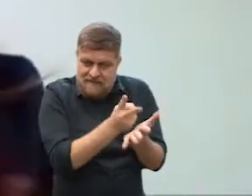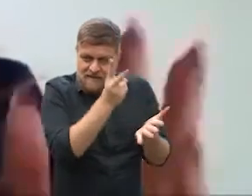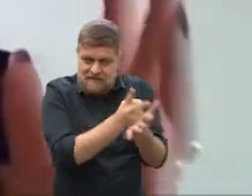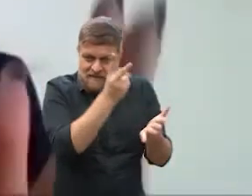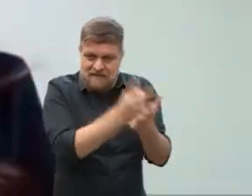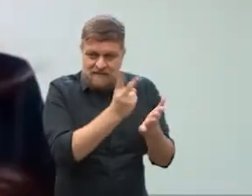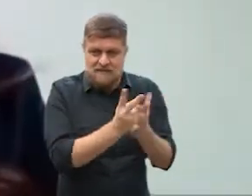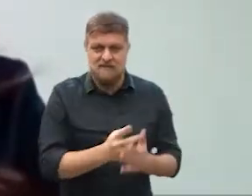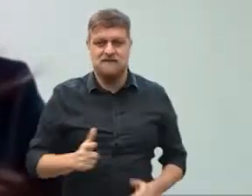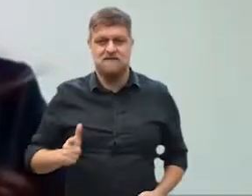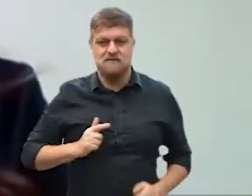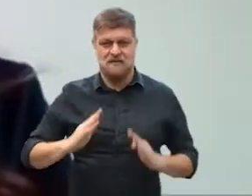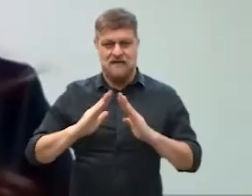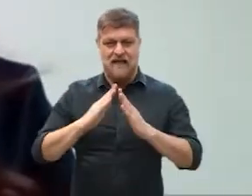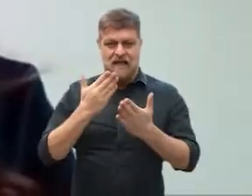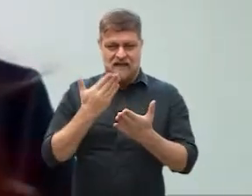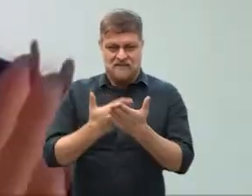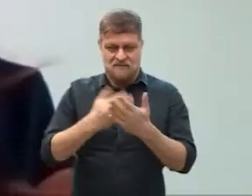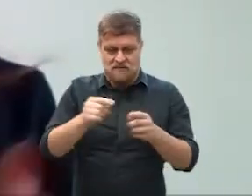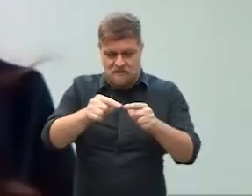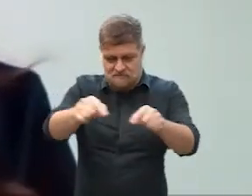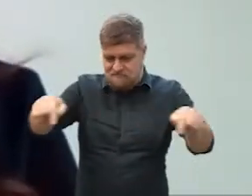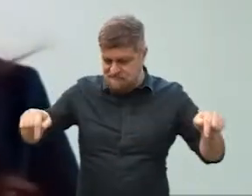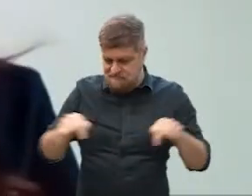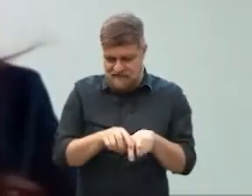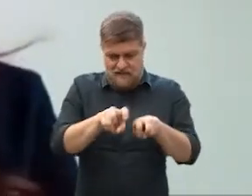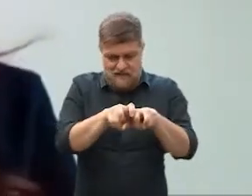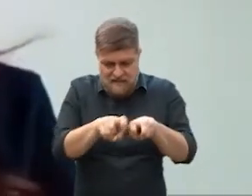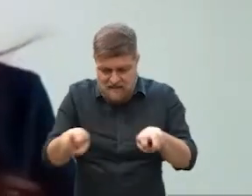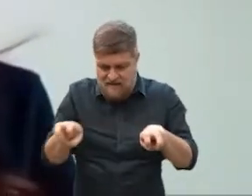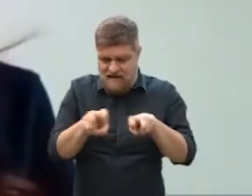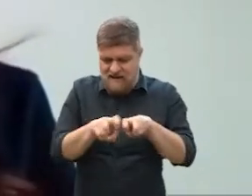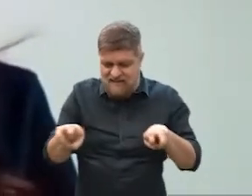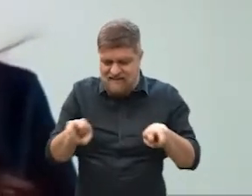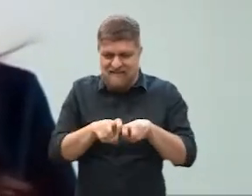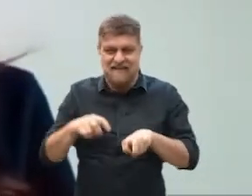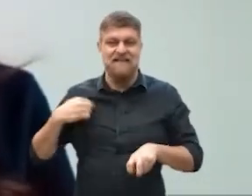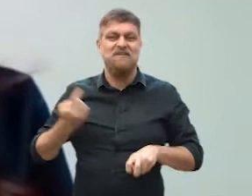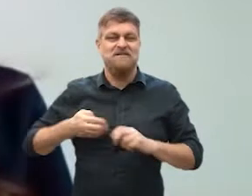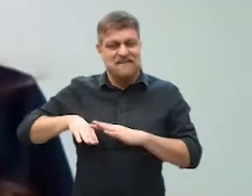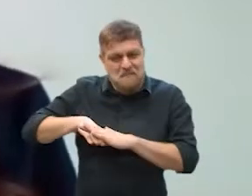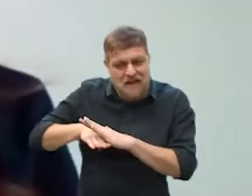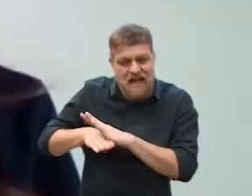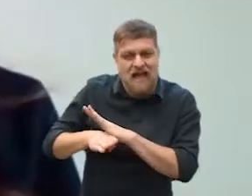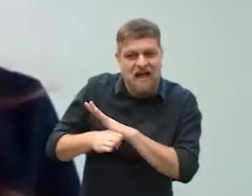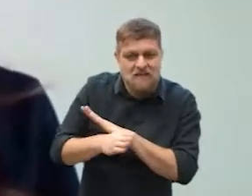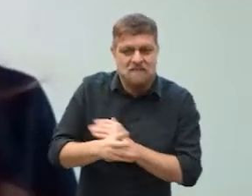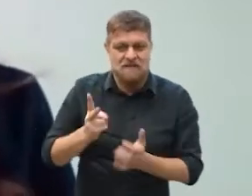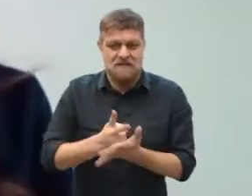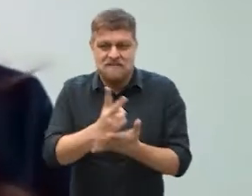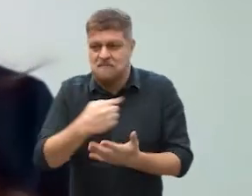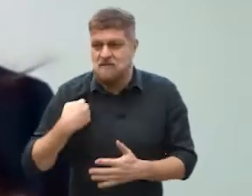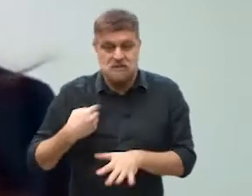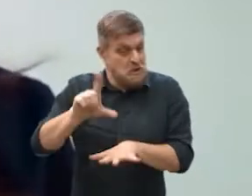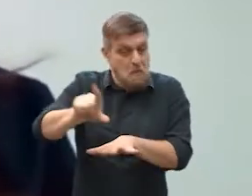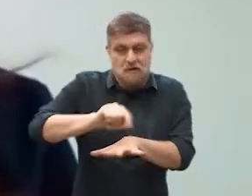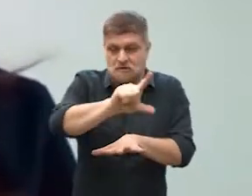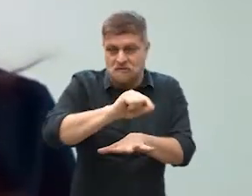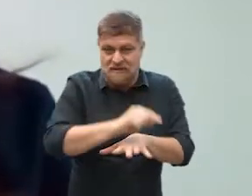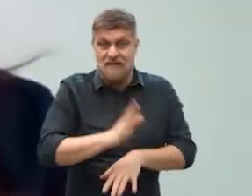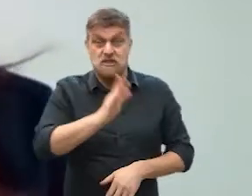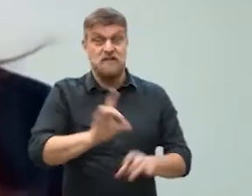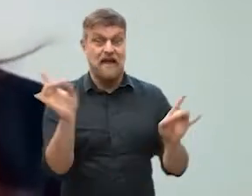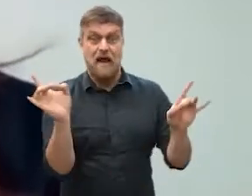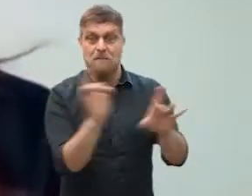uma escola com estudantes enfileirados dentro da sala de aula e sem muito poder de escolha, mas como já estava